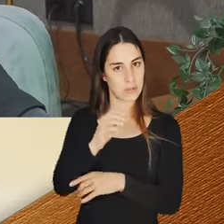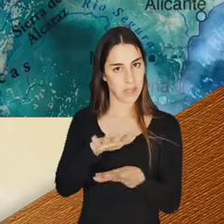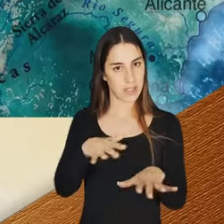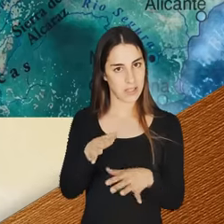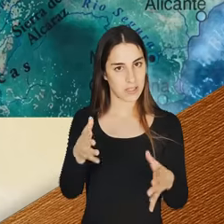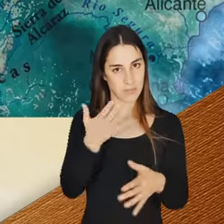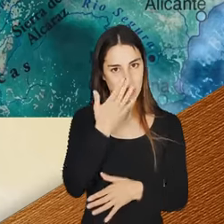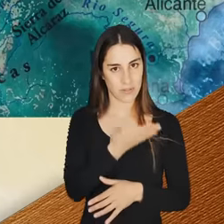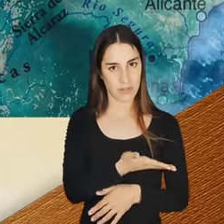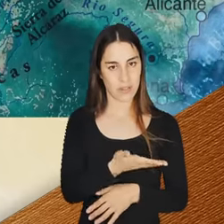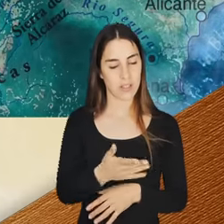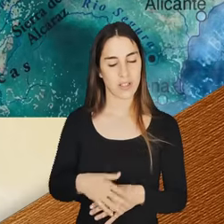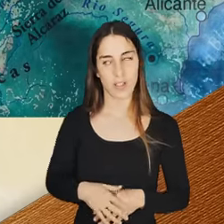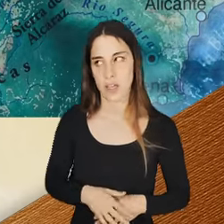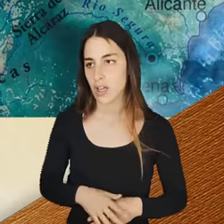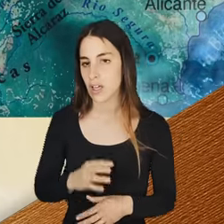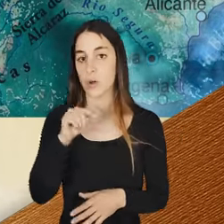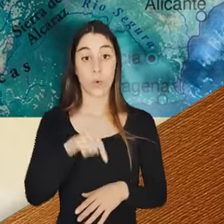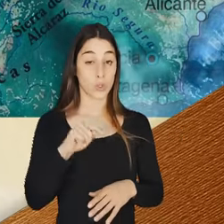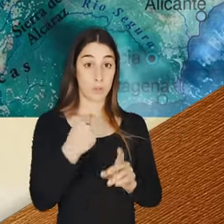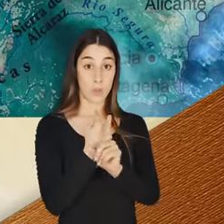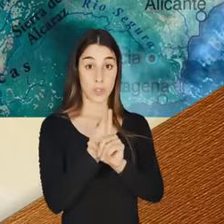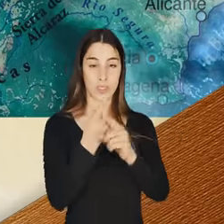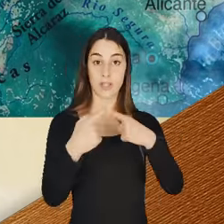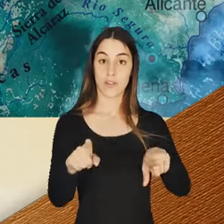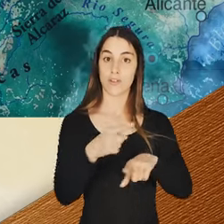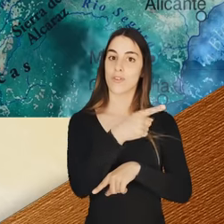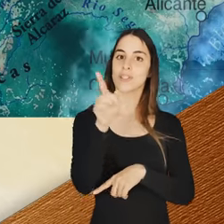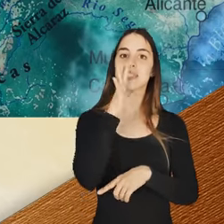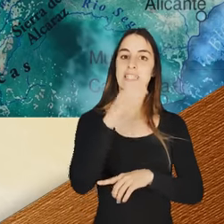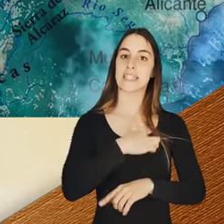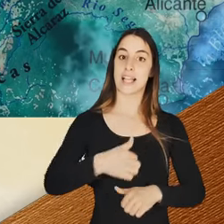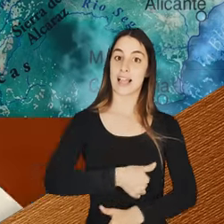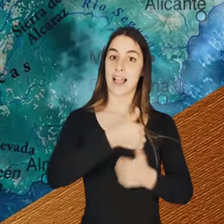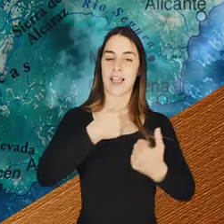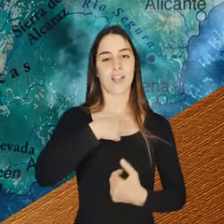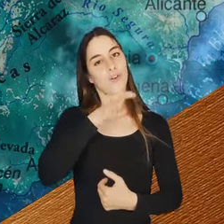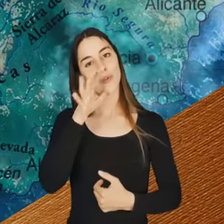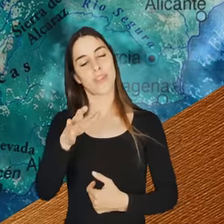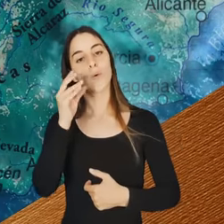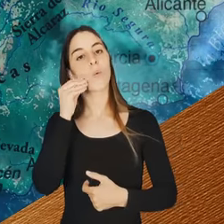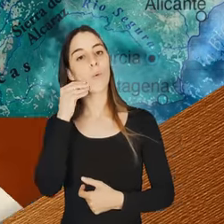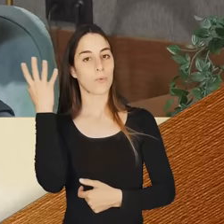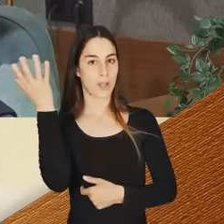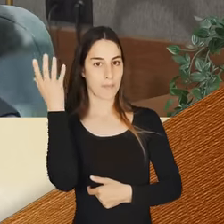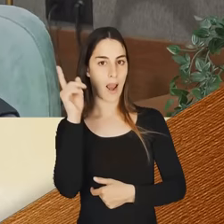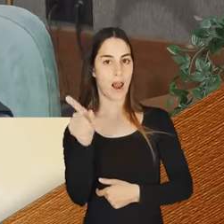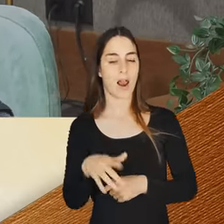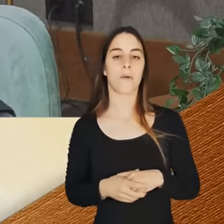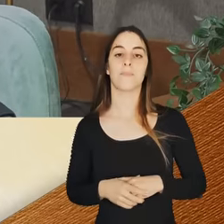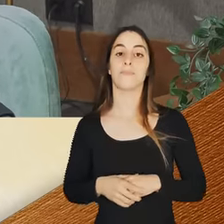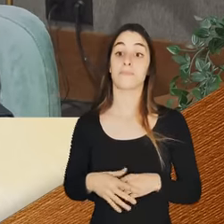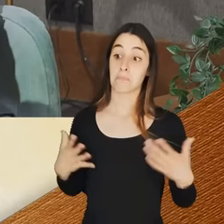podíamos fazer uma coisa diferente. O que é que vocês acham de... Vocês dizem as cidades e eu digo as condições climatéricas. Claro